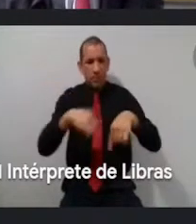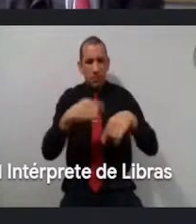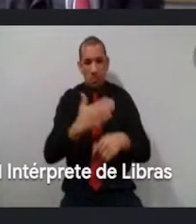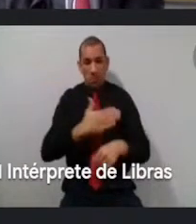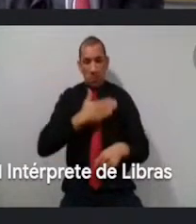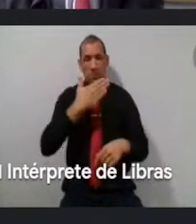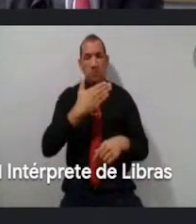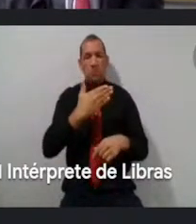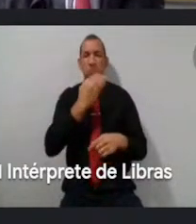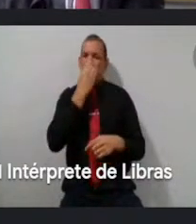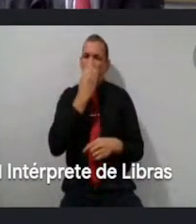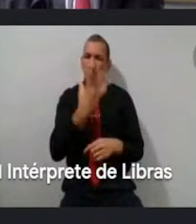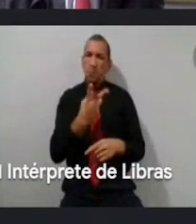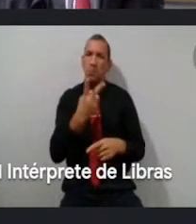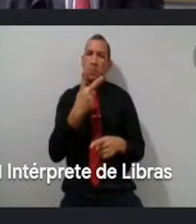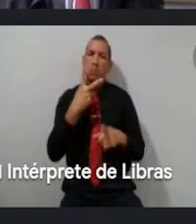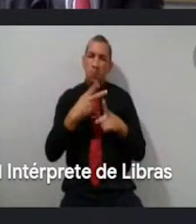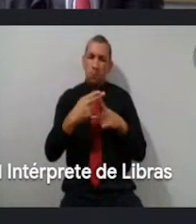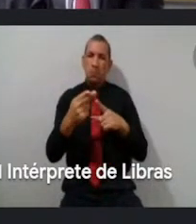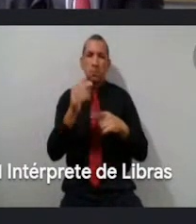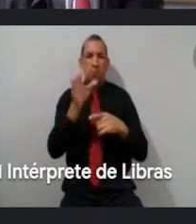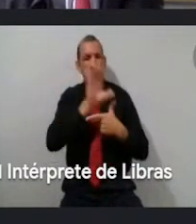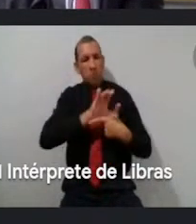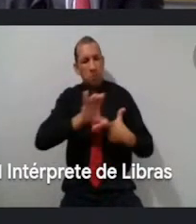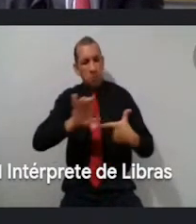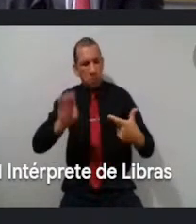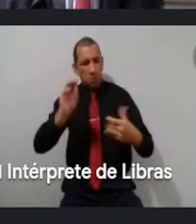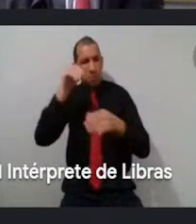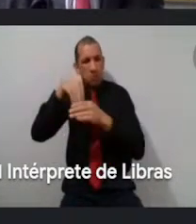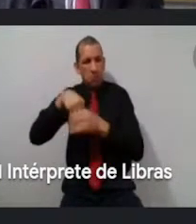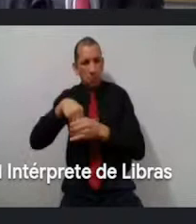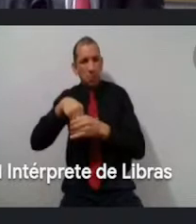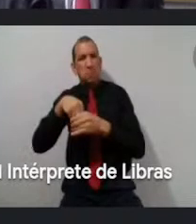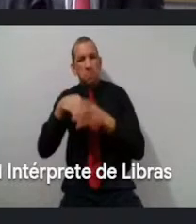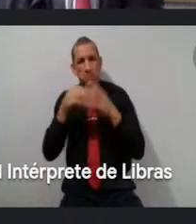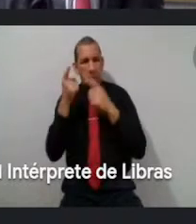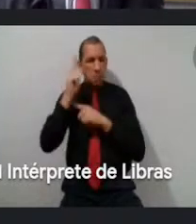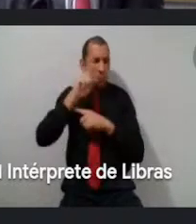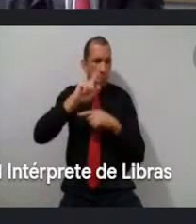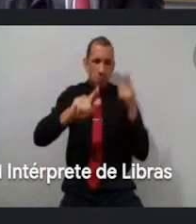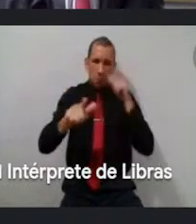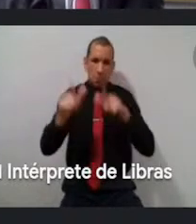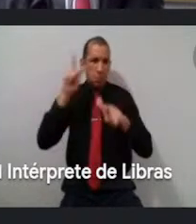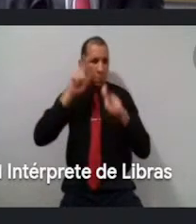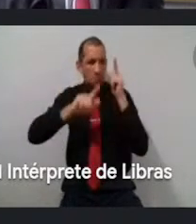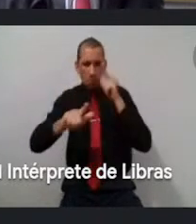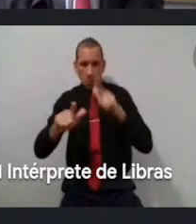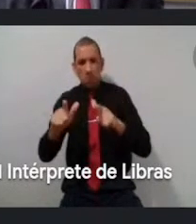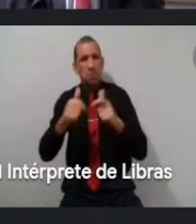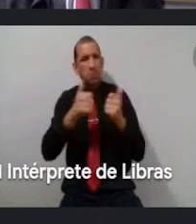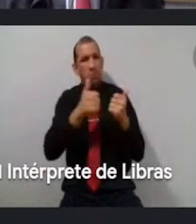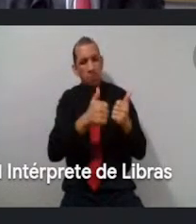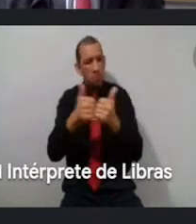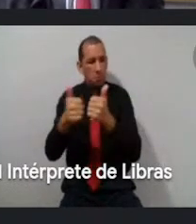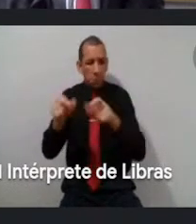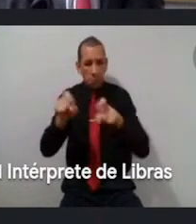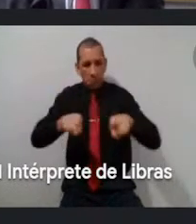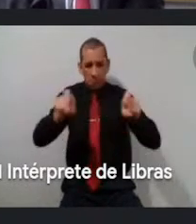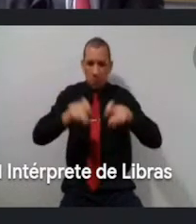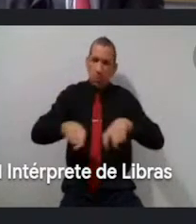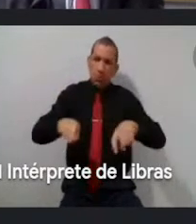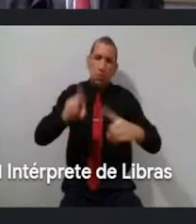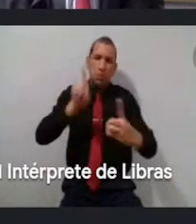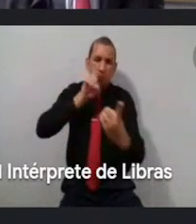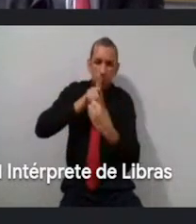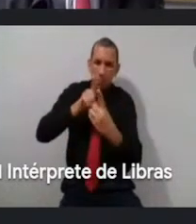é uma grande Vitória simples cidadão para o eleitor que vai conseguir resolver suas pendências fazer suas solicitações